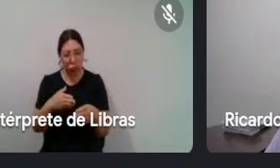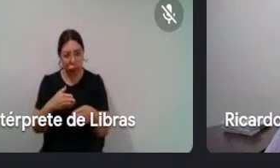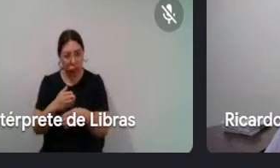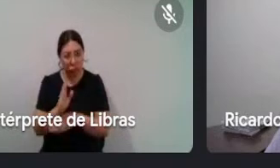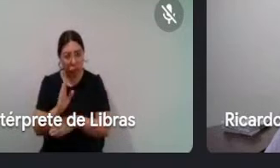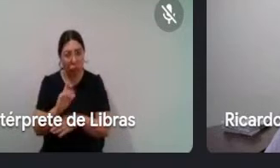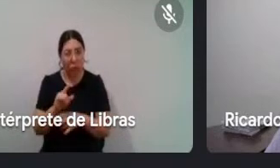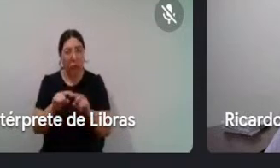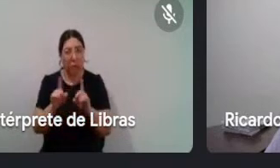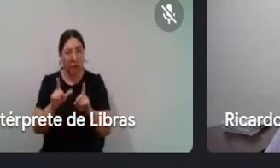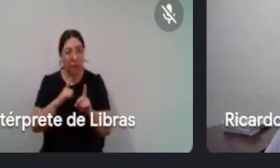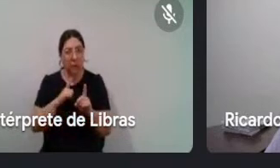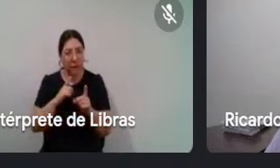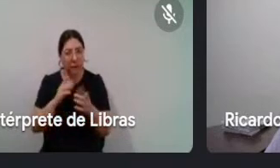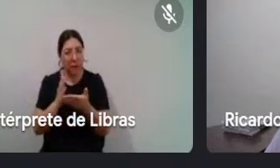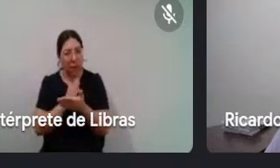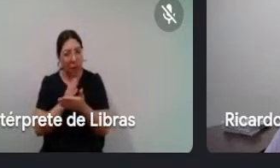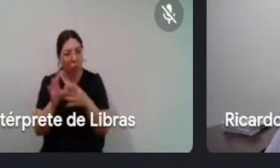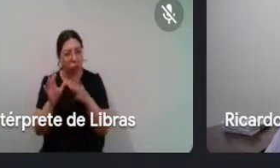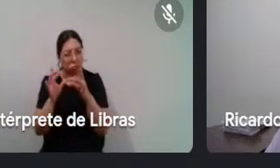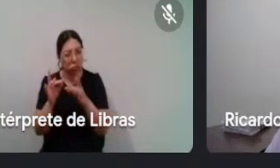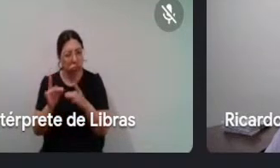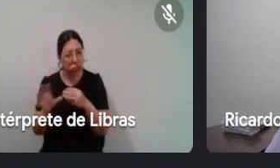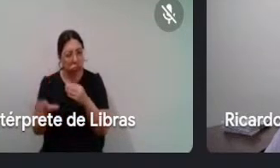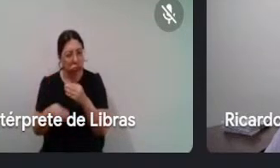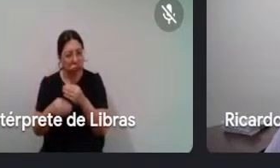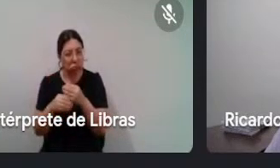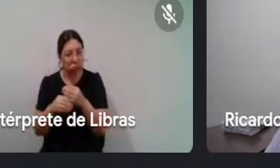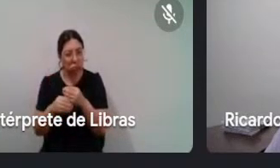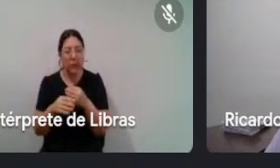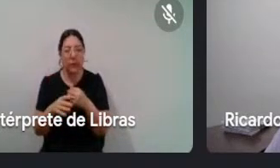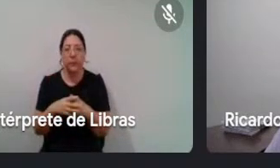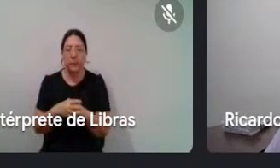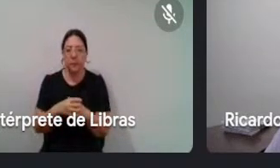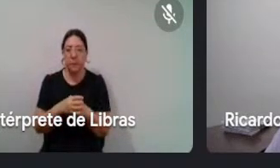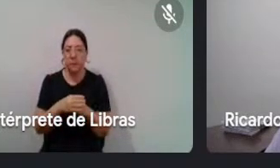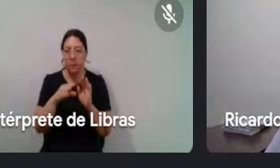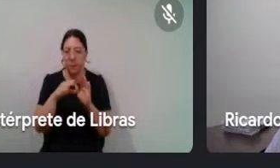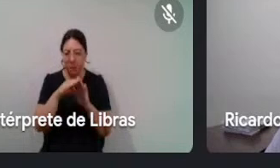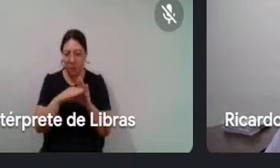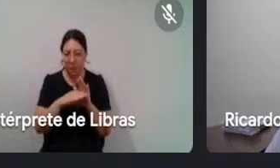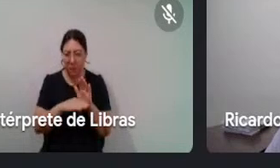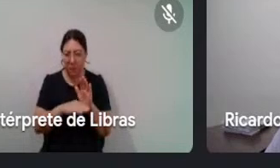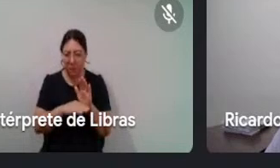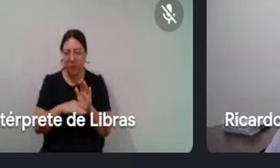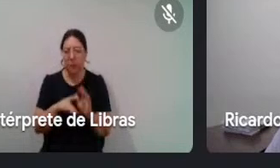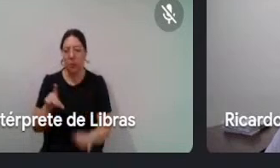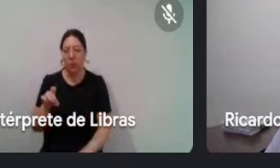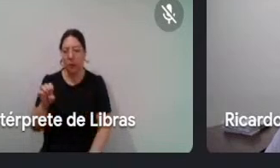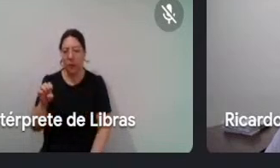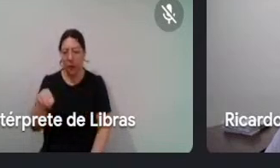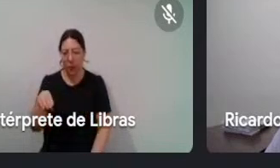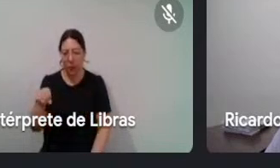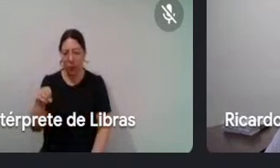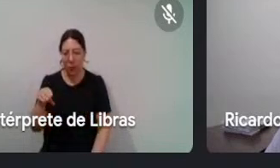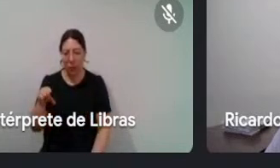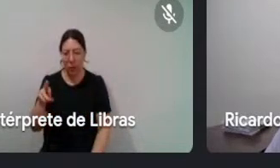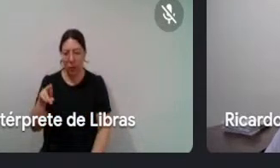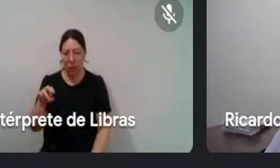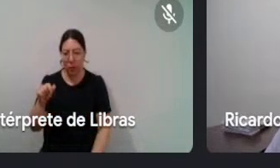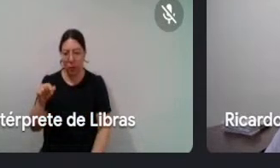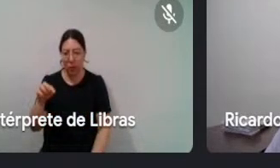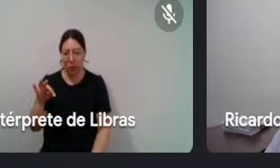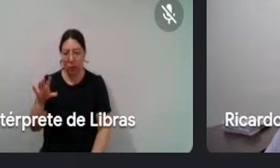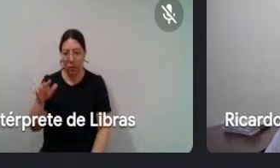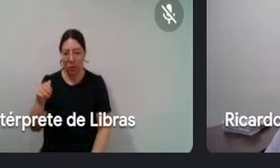ressalvas, as contas do Democratas, DEM Tocantins, relativas ao exercício financeiro de 2019, nos termos do